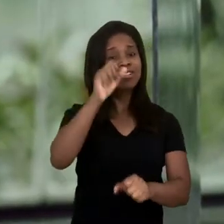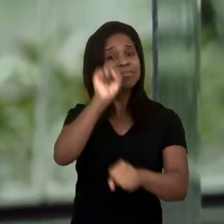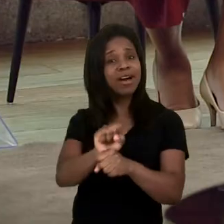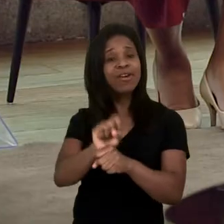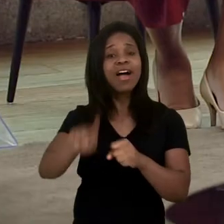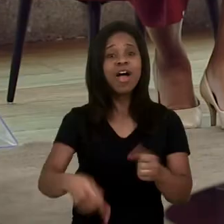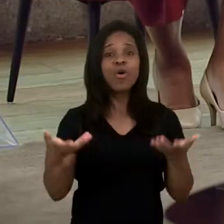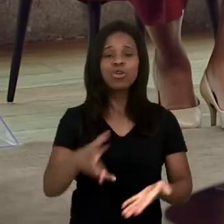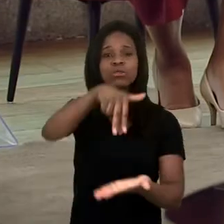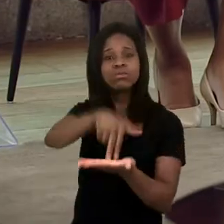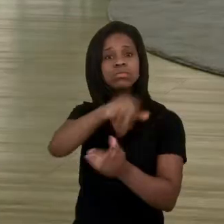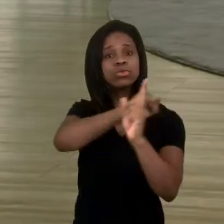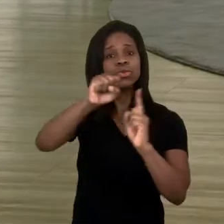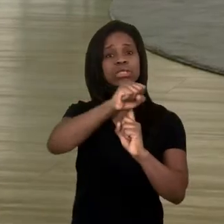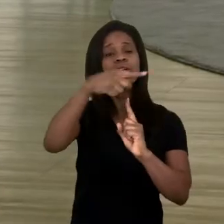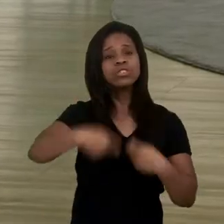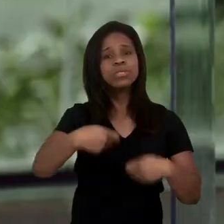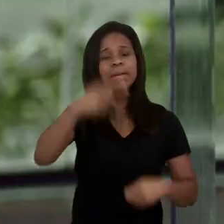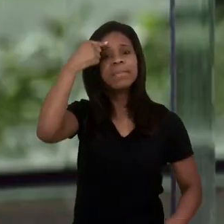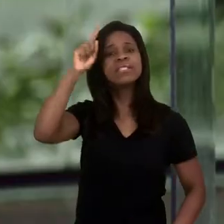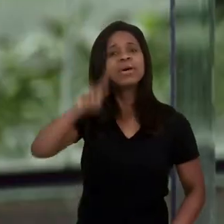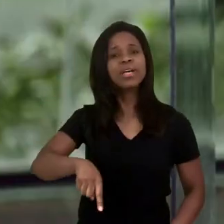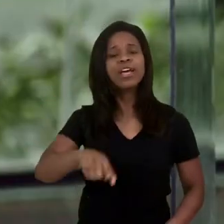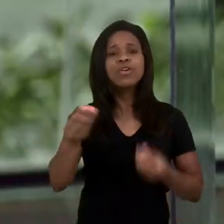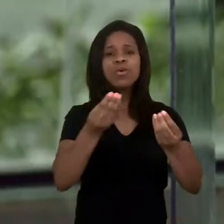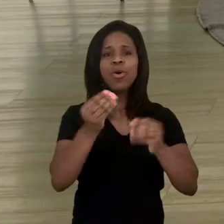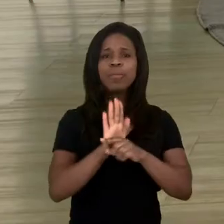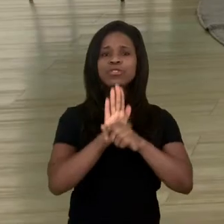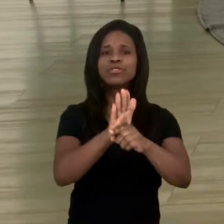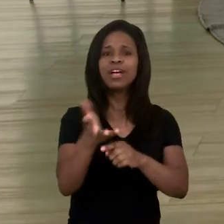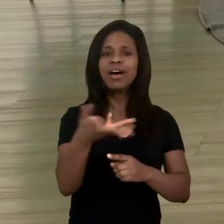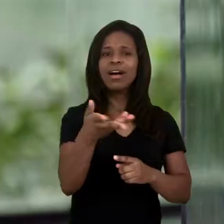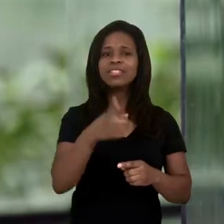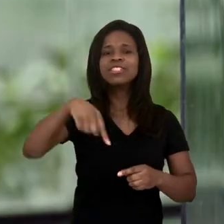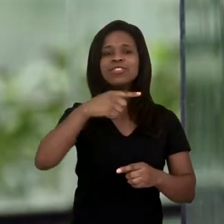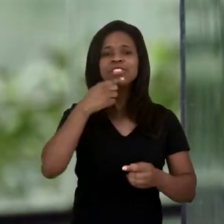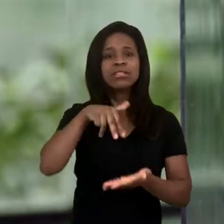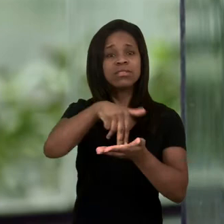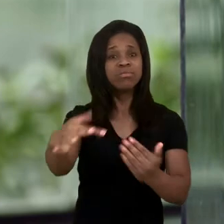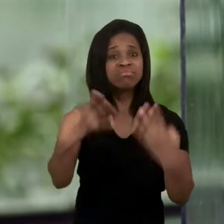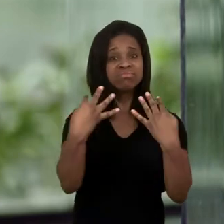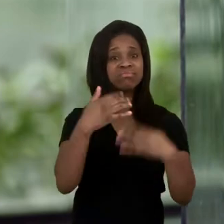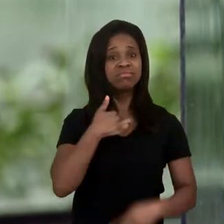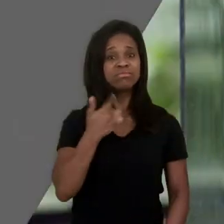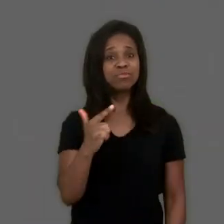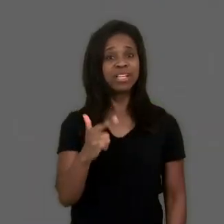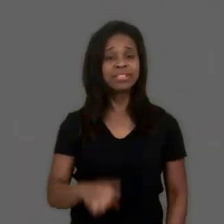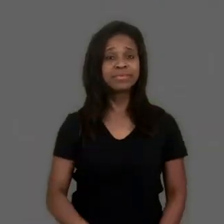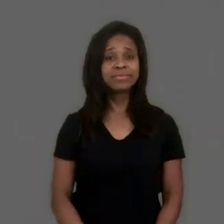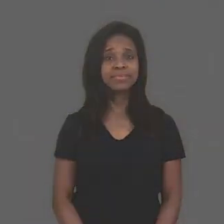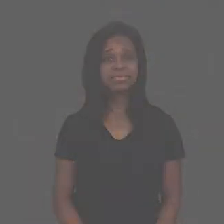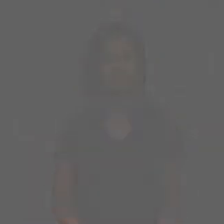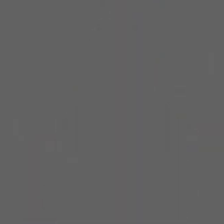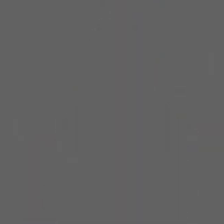Paulista, né? Tem uma questão de posição social. A gente tem que pensar realmente em colocar em ação, porque se você não se coloca, você não é visto.